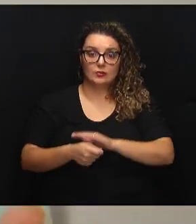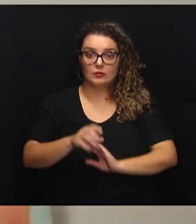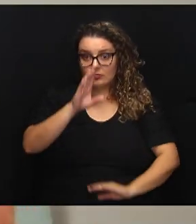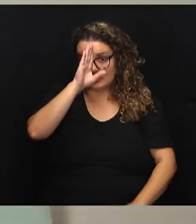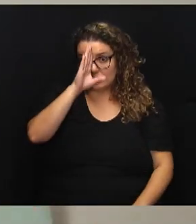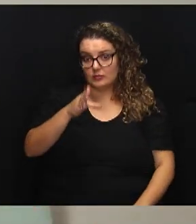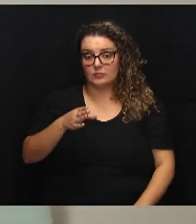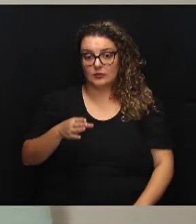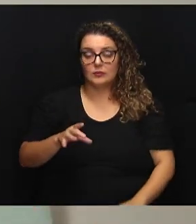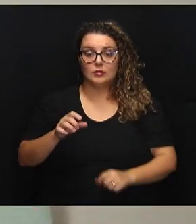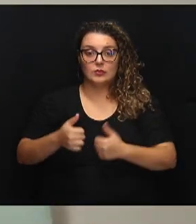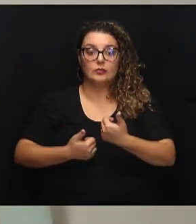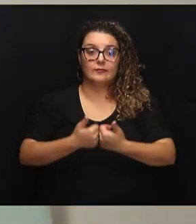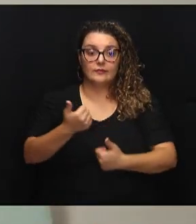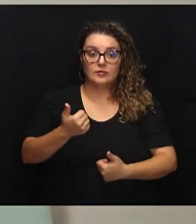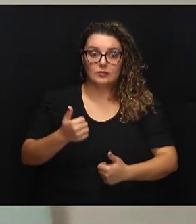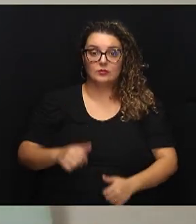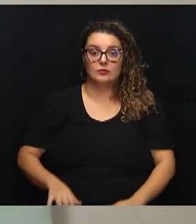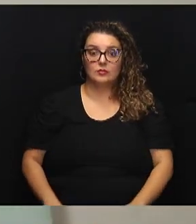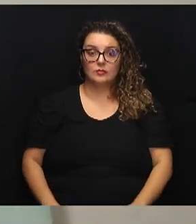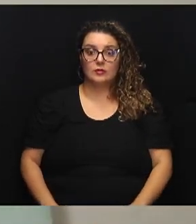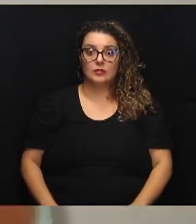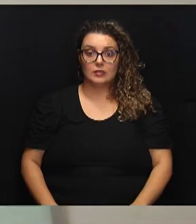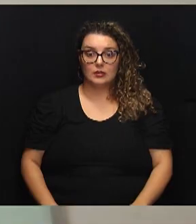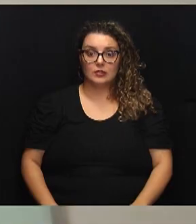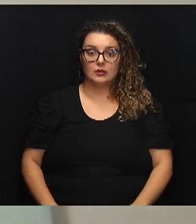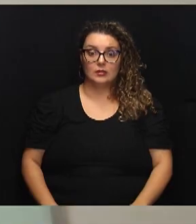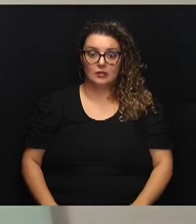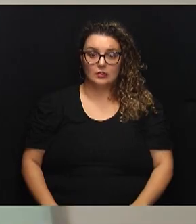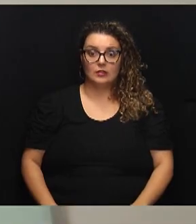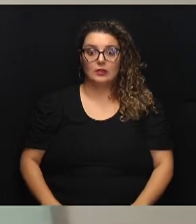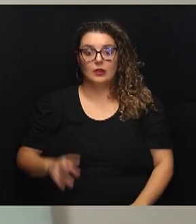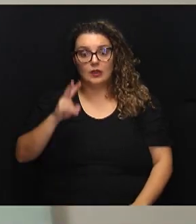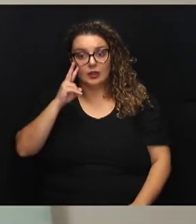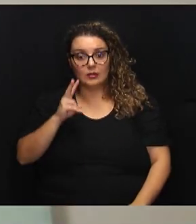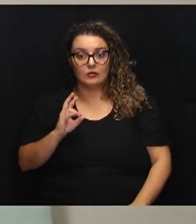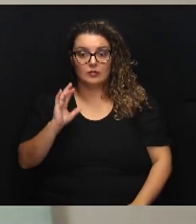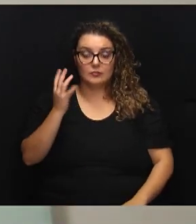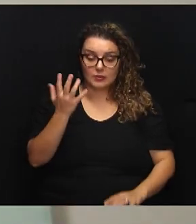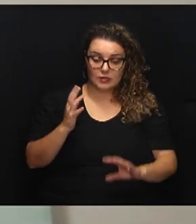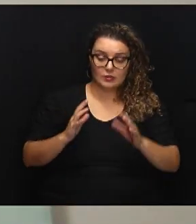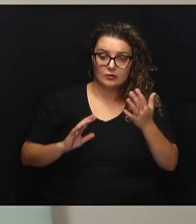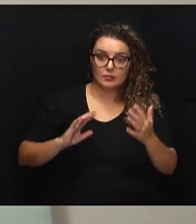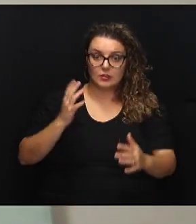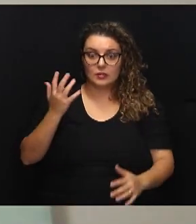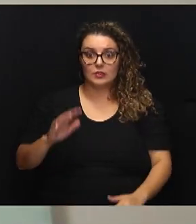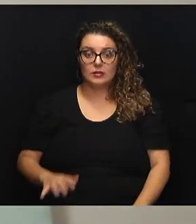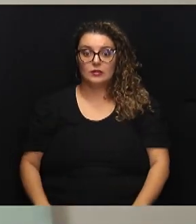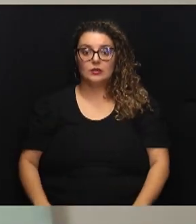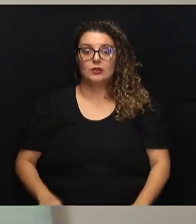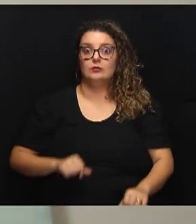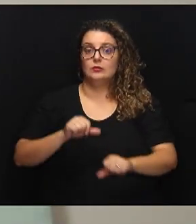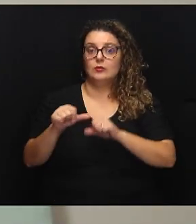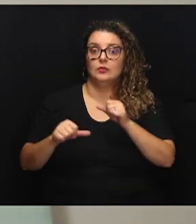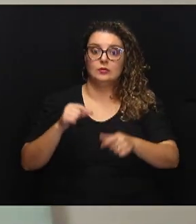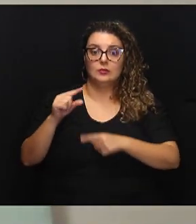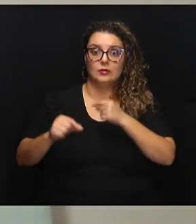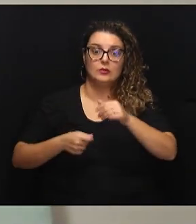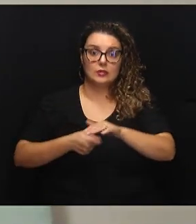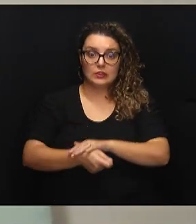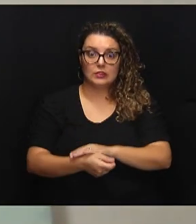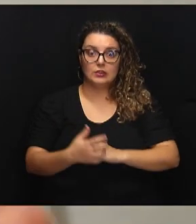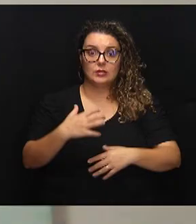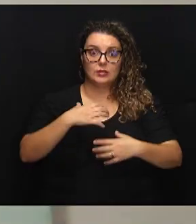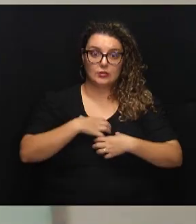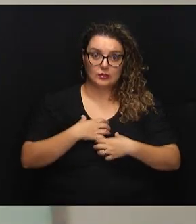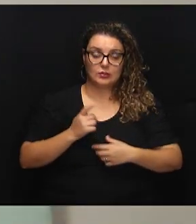futebol, né? A gente vê aí um movimento das SAFs acontecendo, né? A mudança de investimento dentro do clube, a forma de